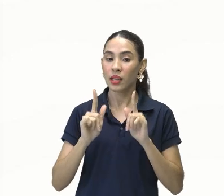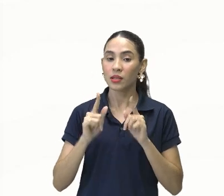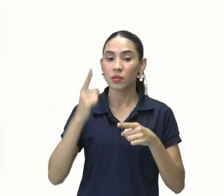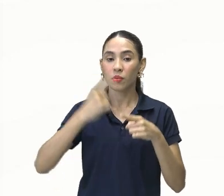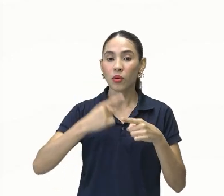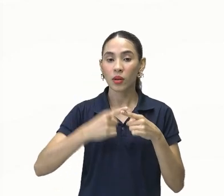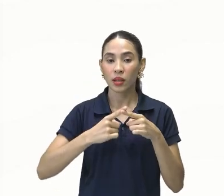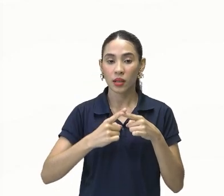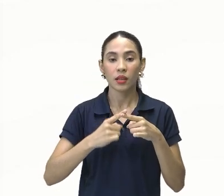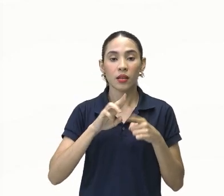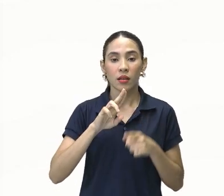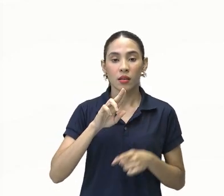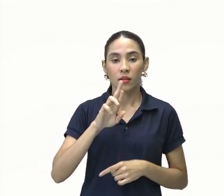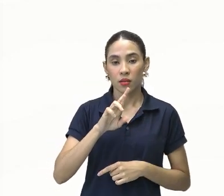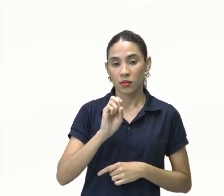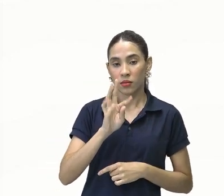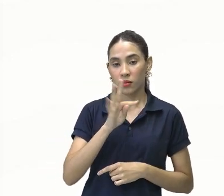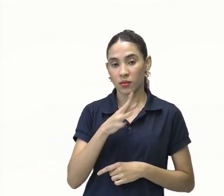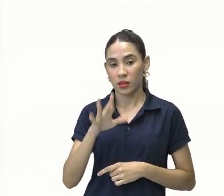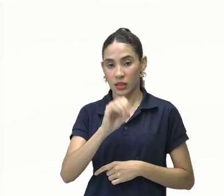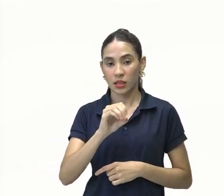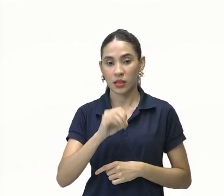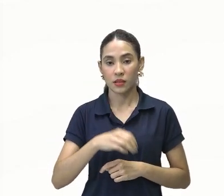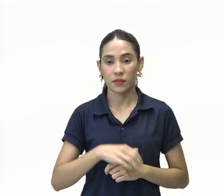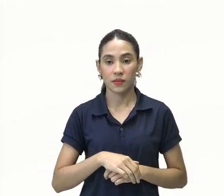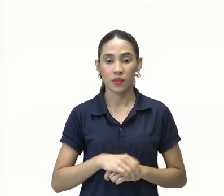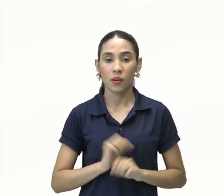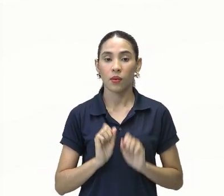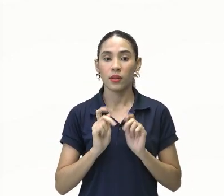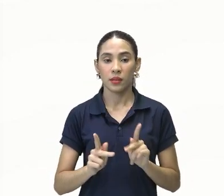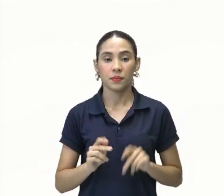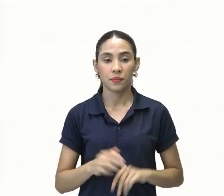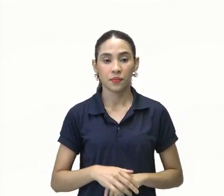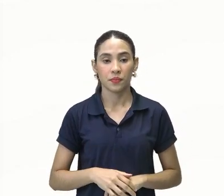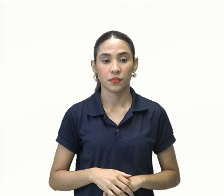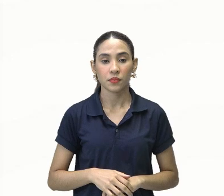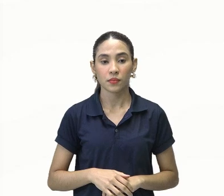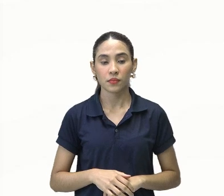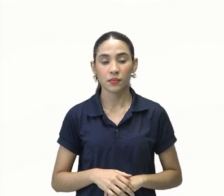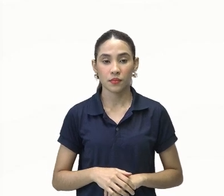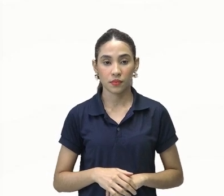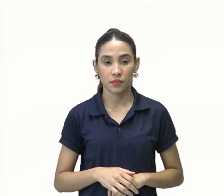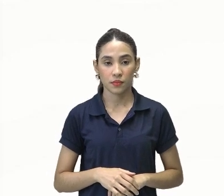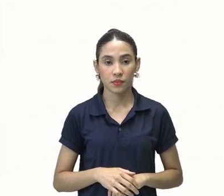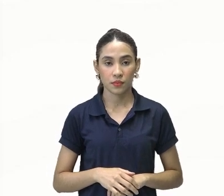por causa da rotação, ok?